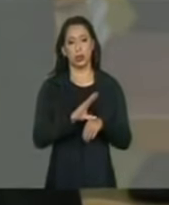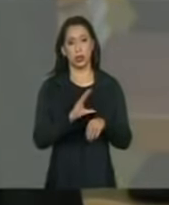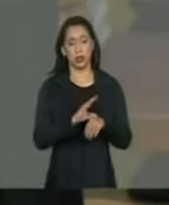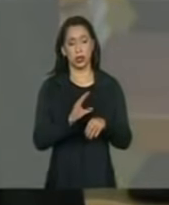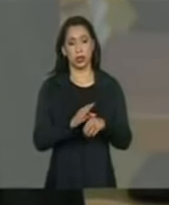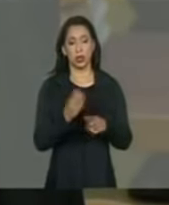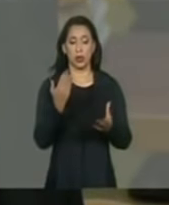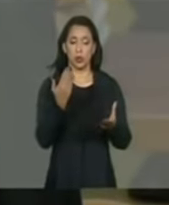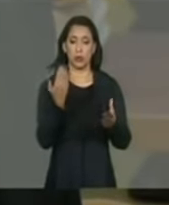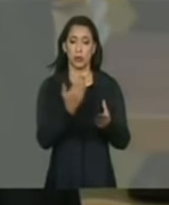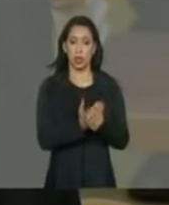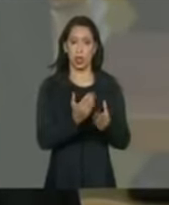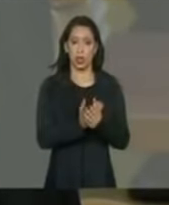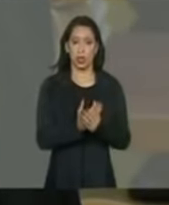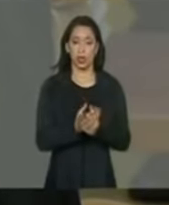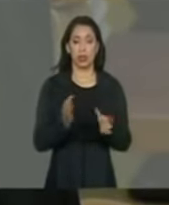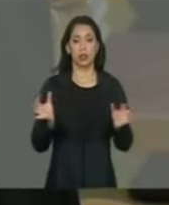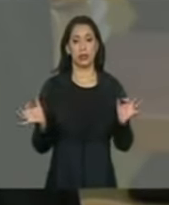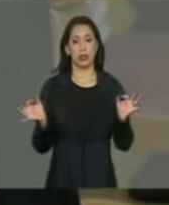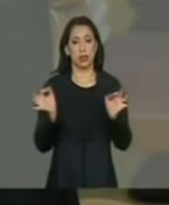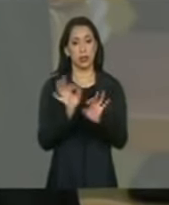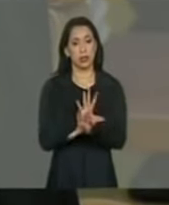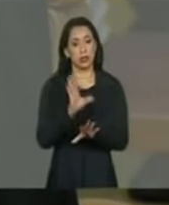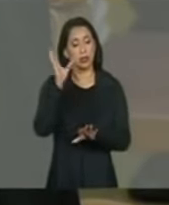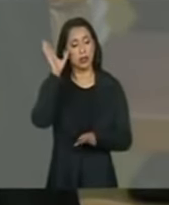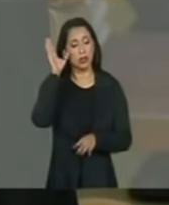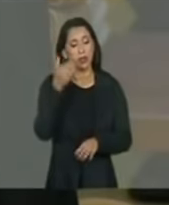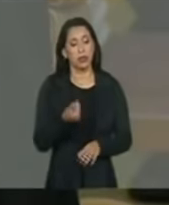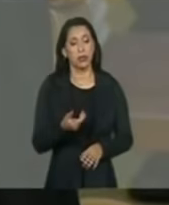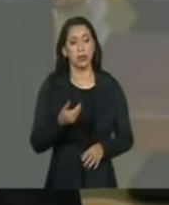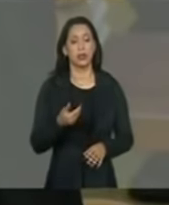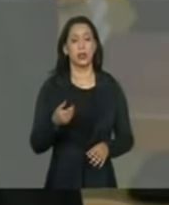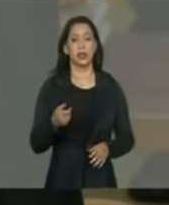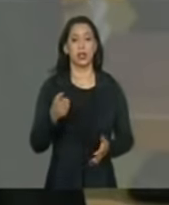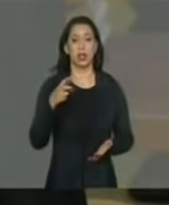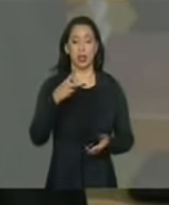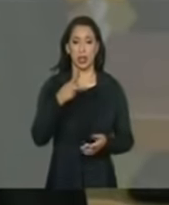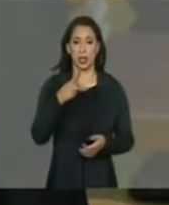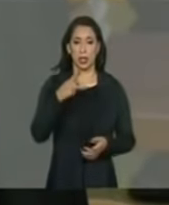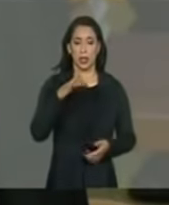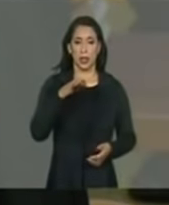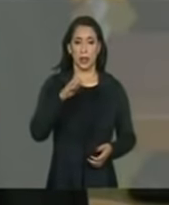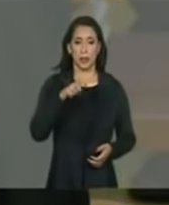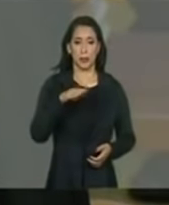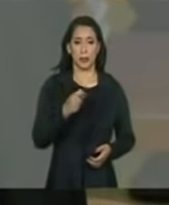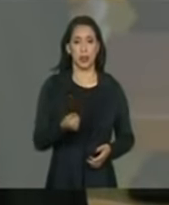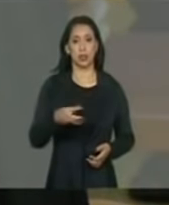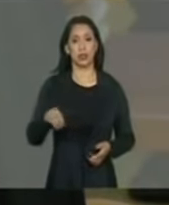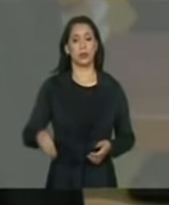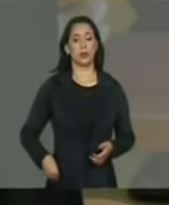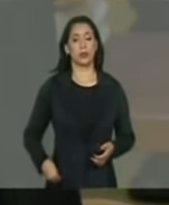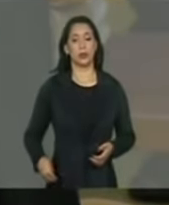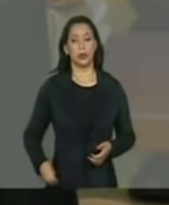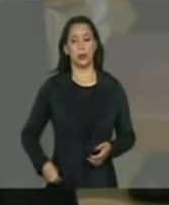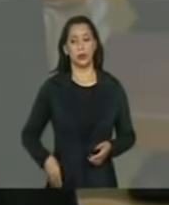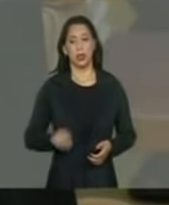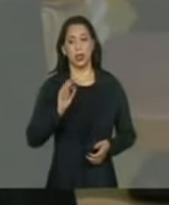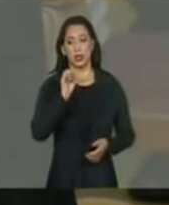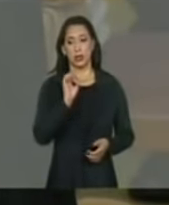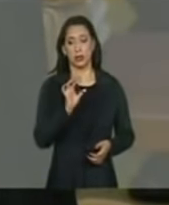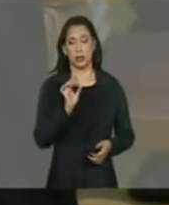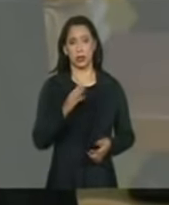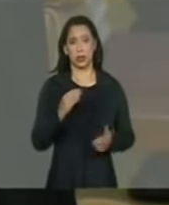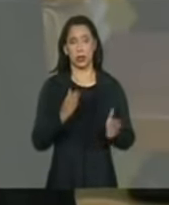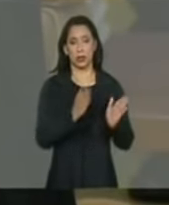cedo e seria possível e seria possível executar a pena sobre culpados sobre decisões transitadas